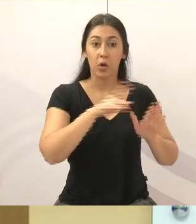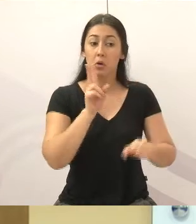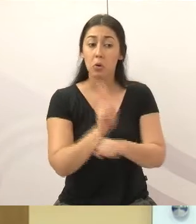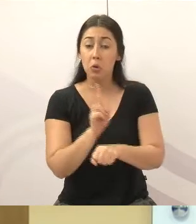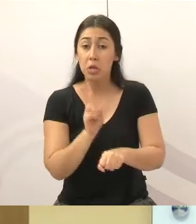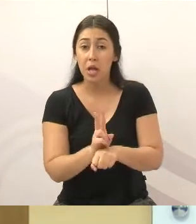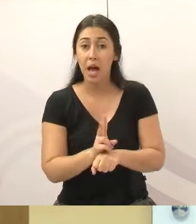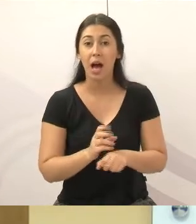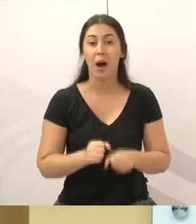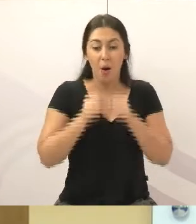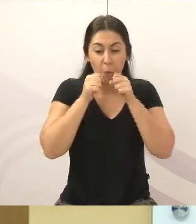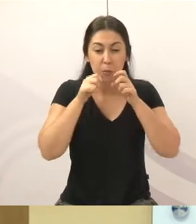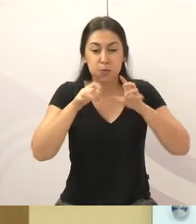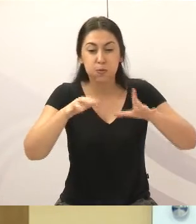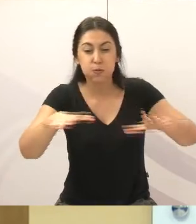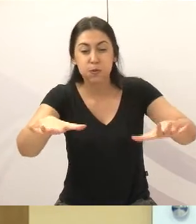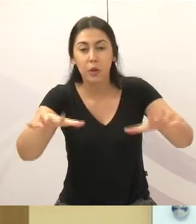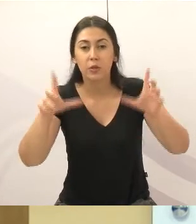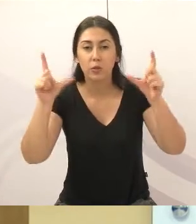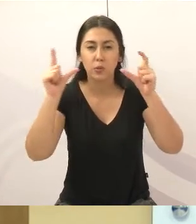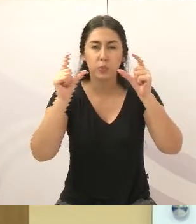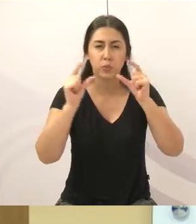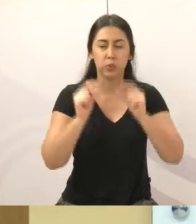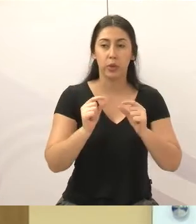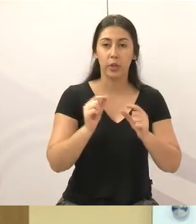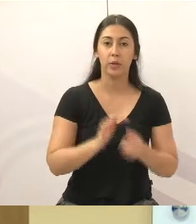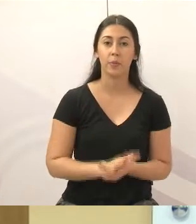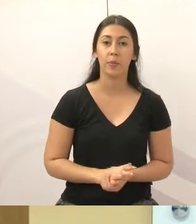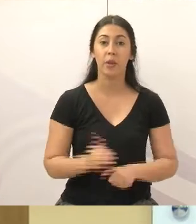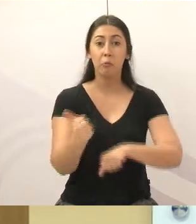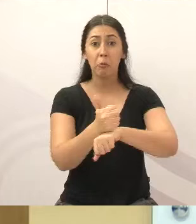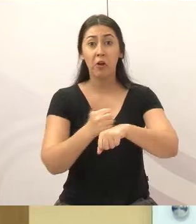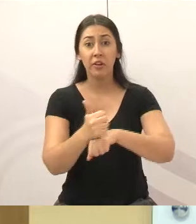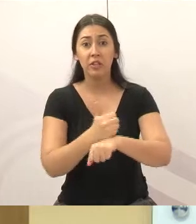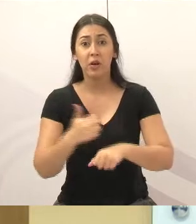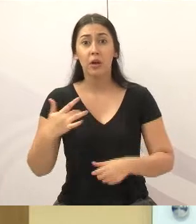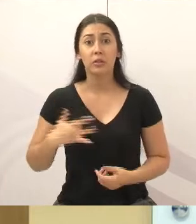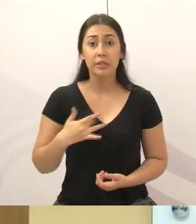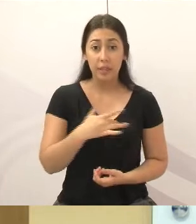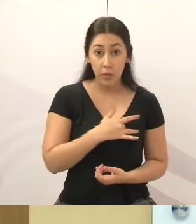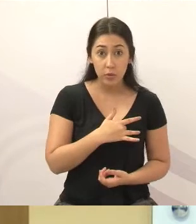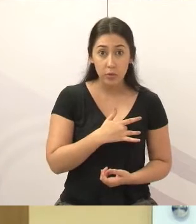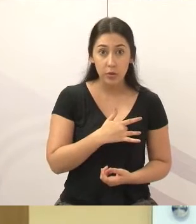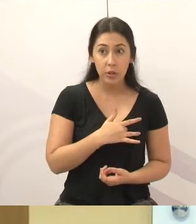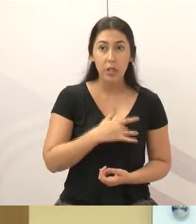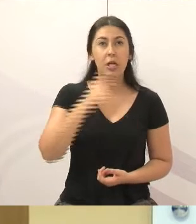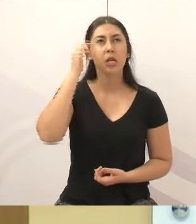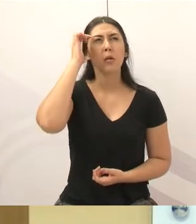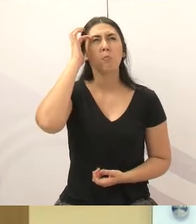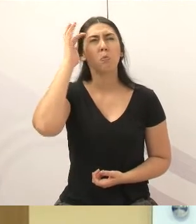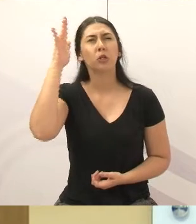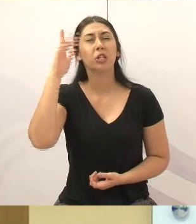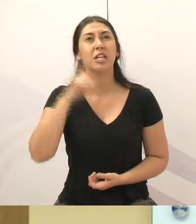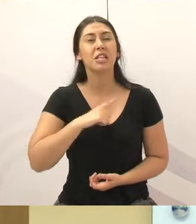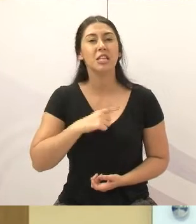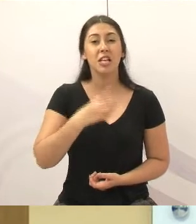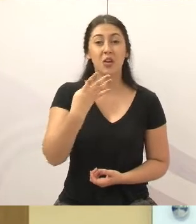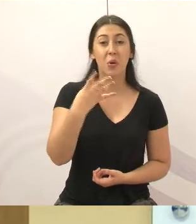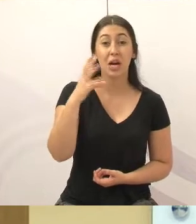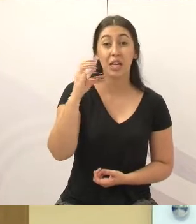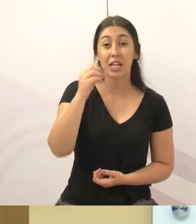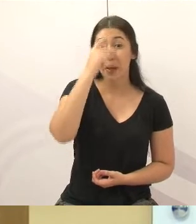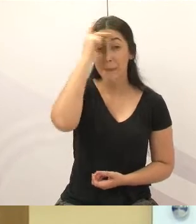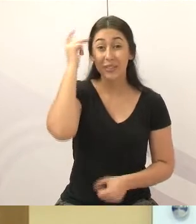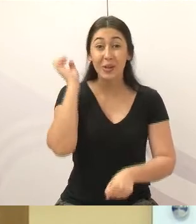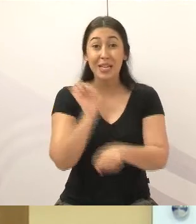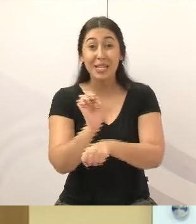a eminência, por que é um profissional... Gente, o que é para um profissional de saúde imaginar que ele tem 40 pessoas esperando para ser